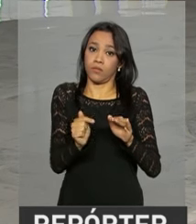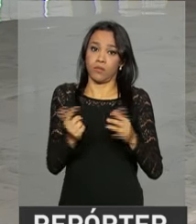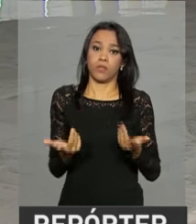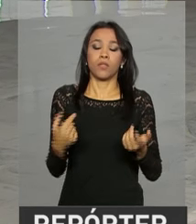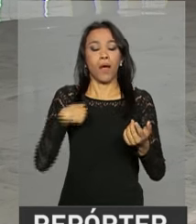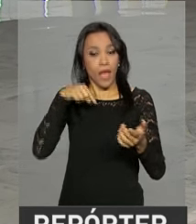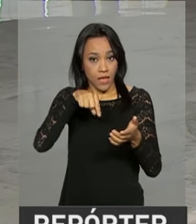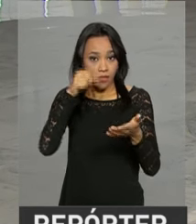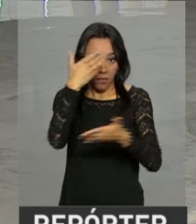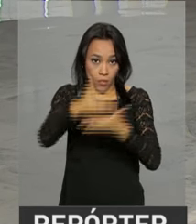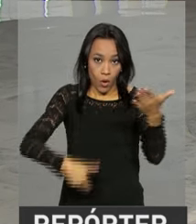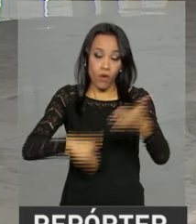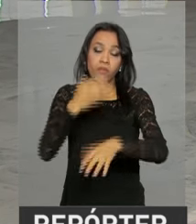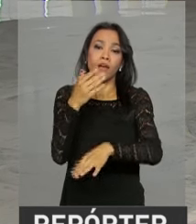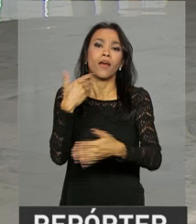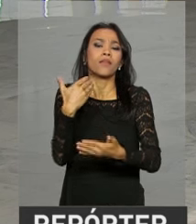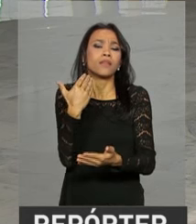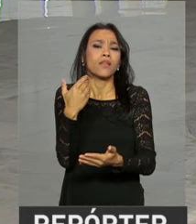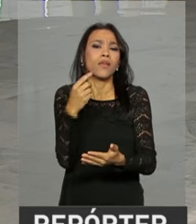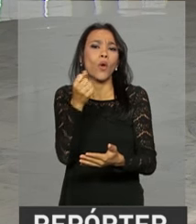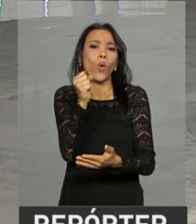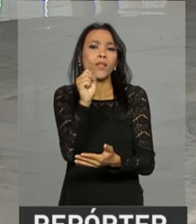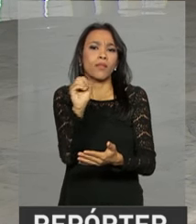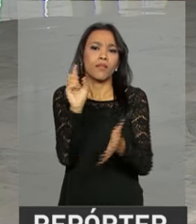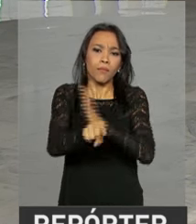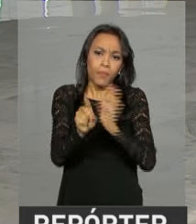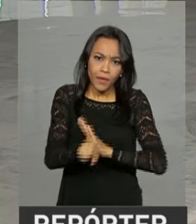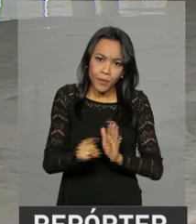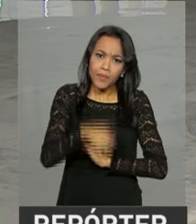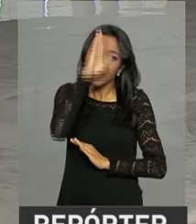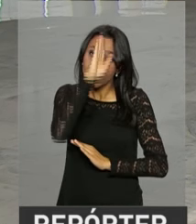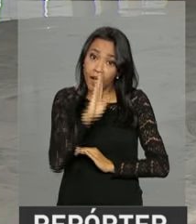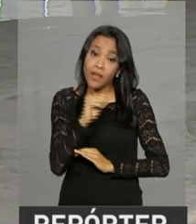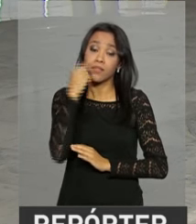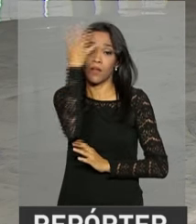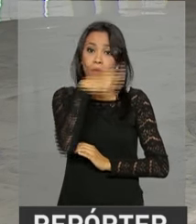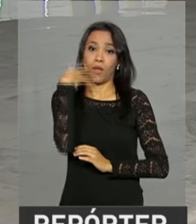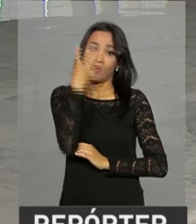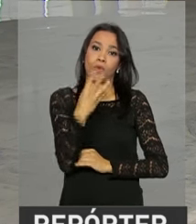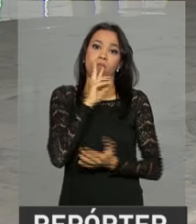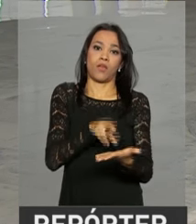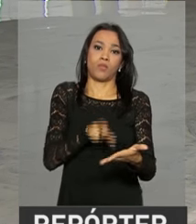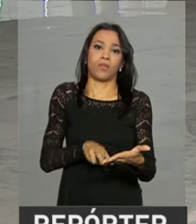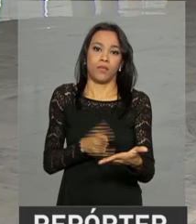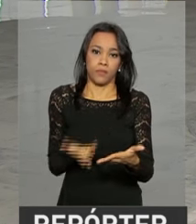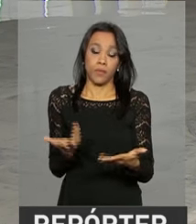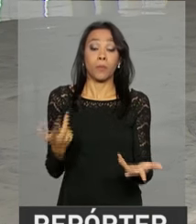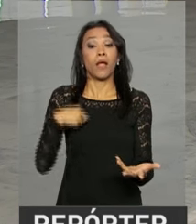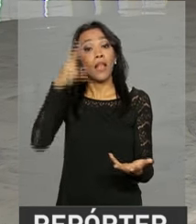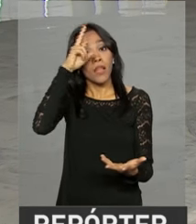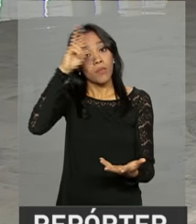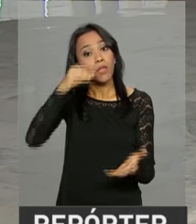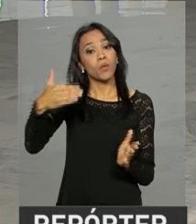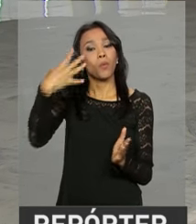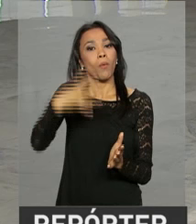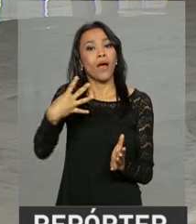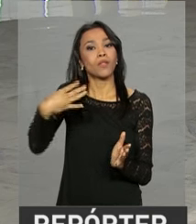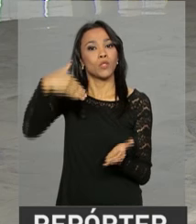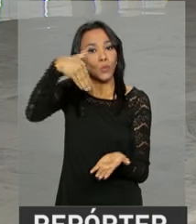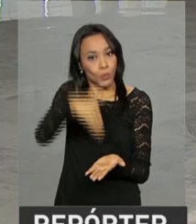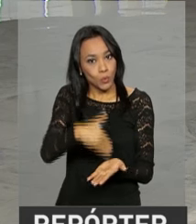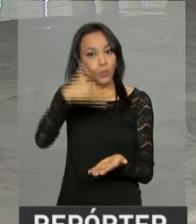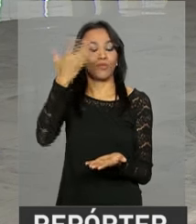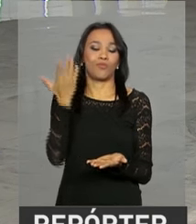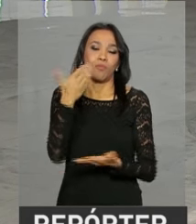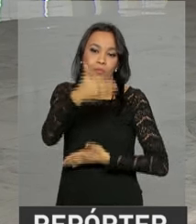tem 80 questões ela é gratuita os Estudantes têm 4 horas para resolver e Lembrando que a o quarto e o último simulado da